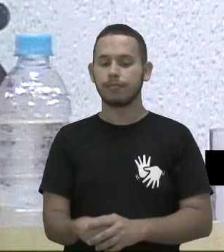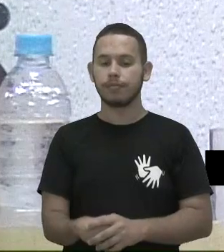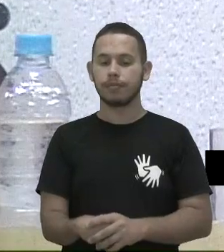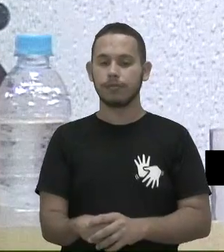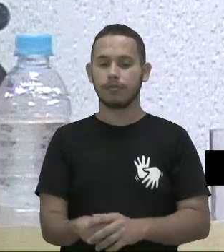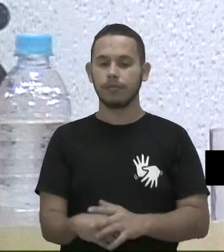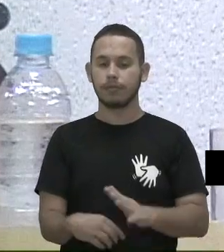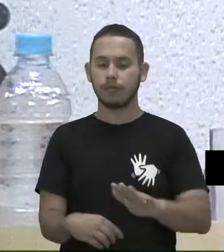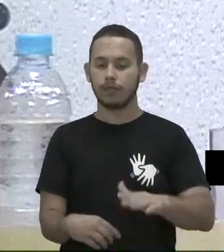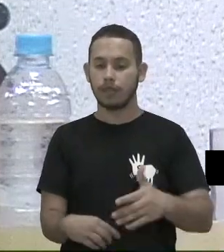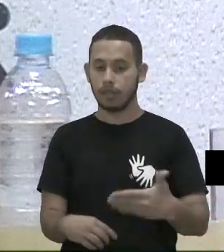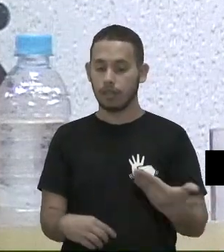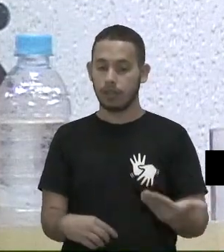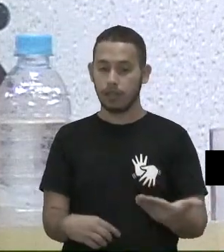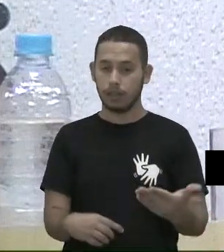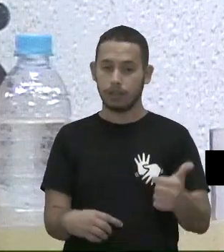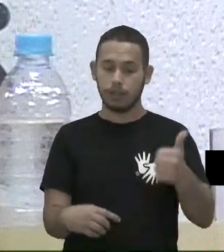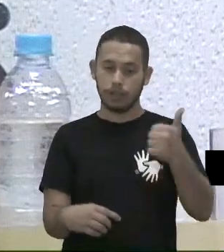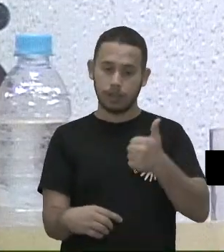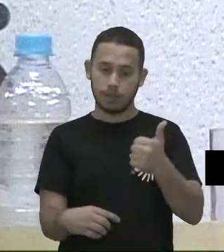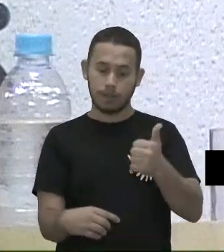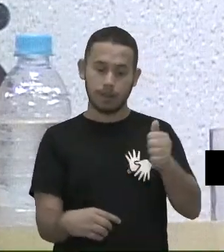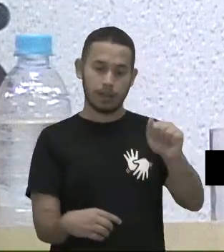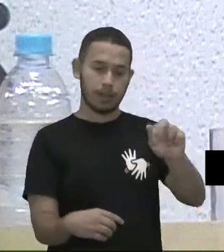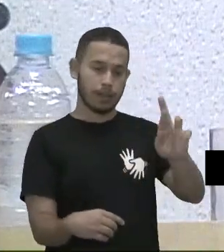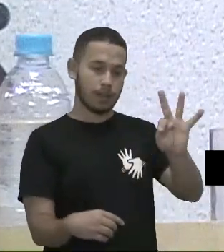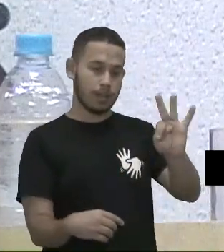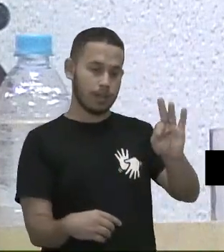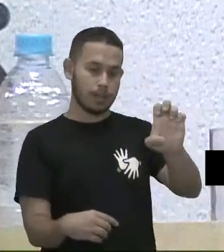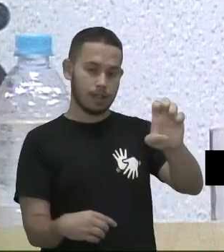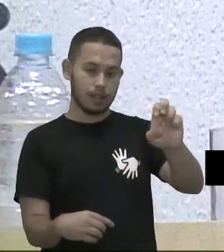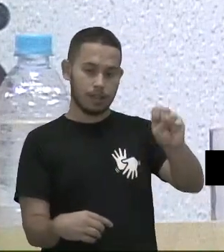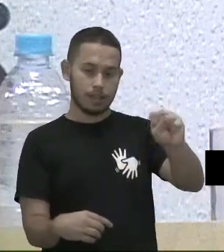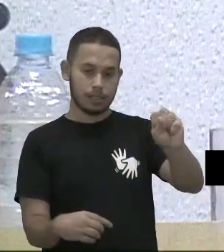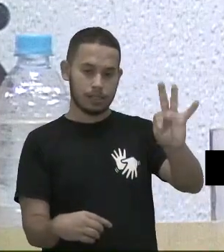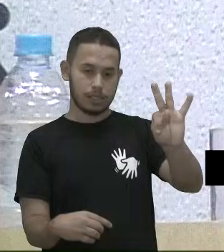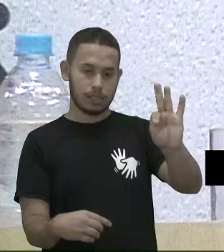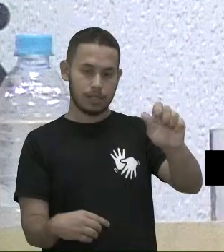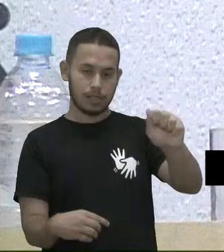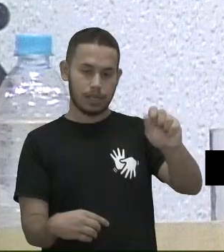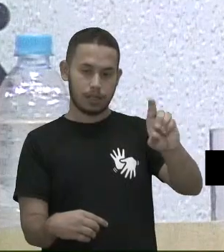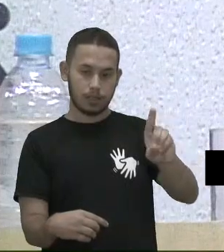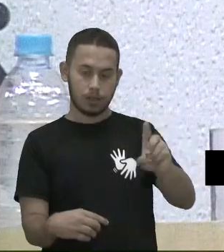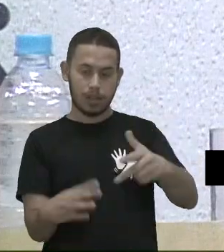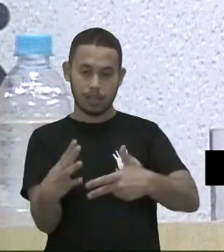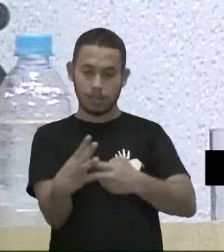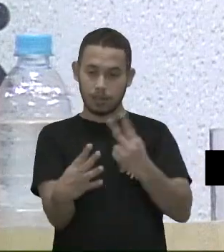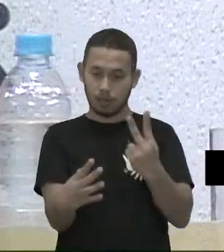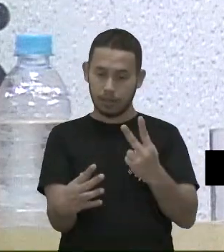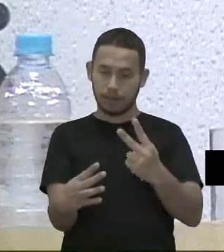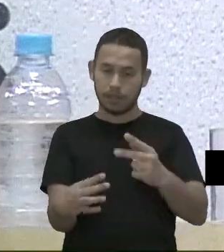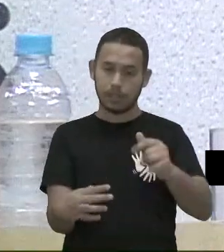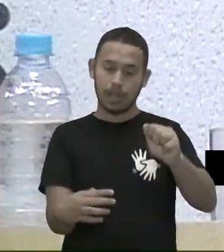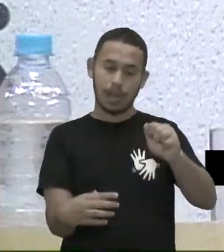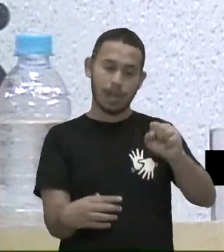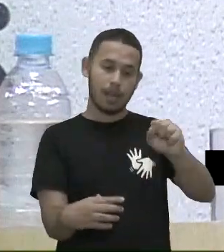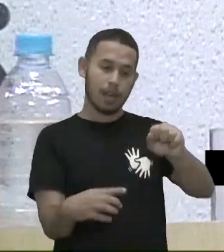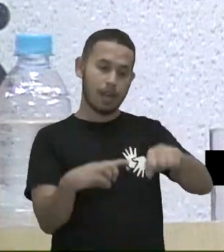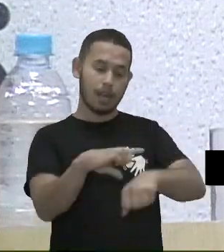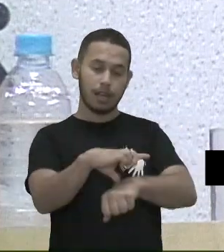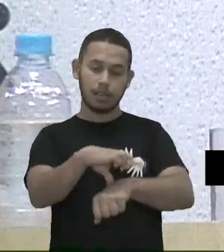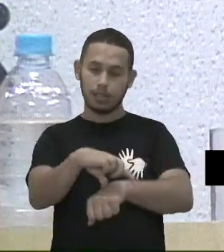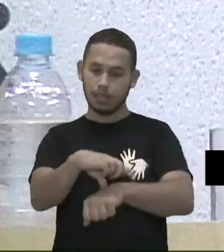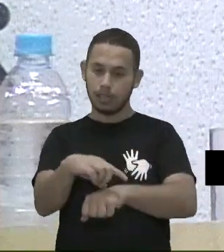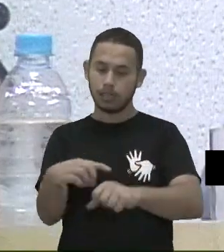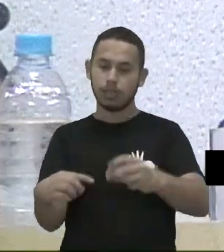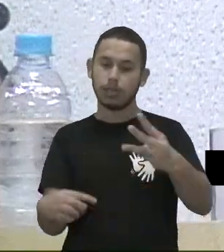houve um atestado da primeira vez, um adiamento de uma segunda vez, e hoje ele estaria prestando